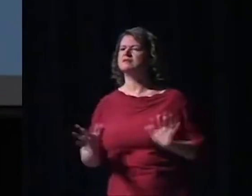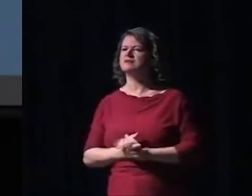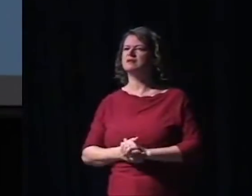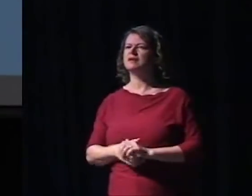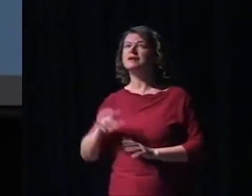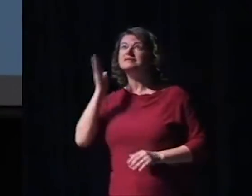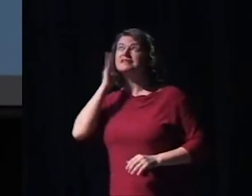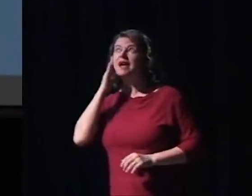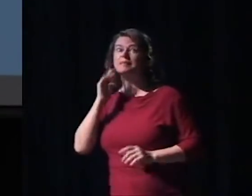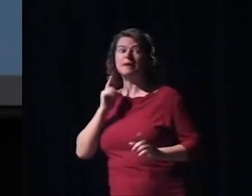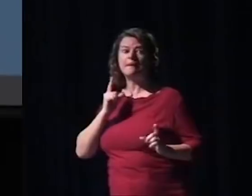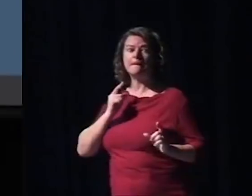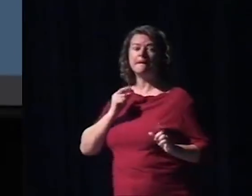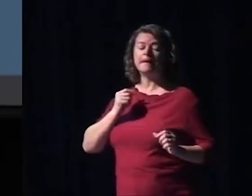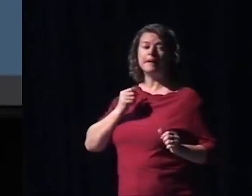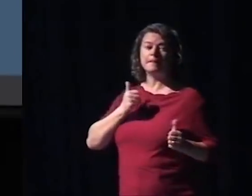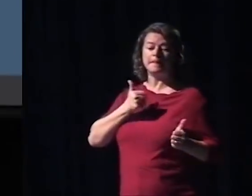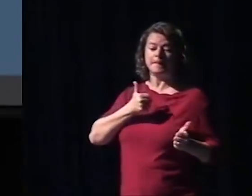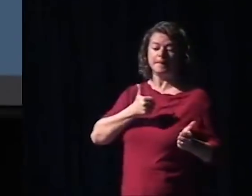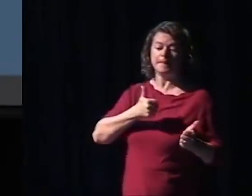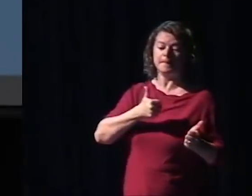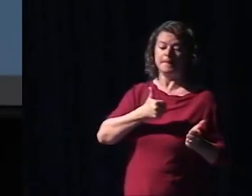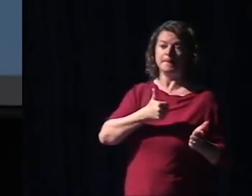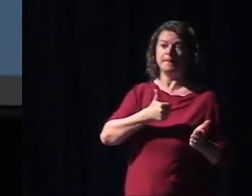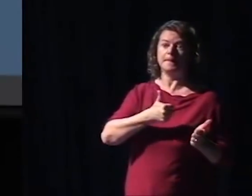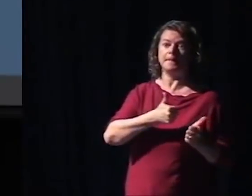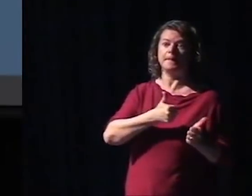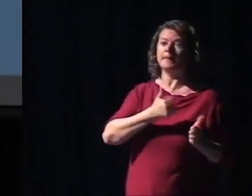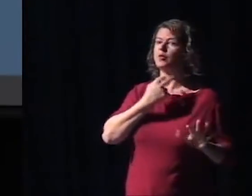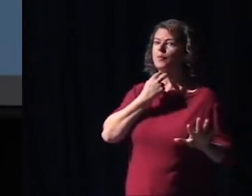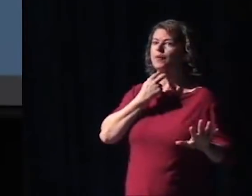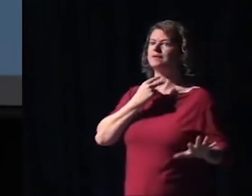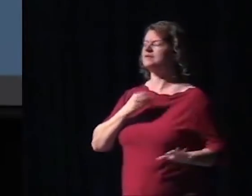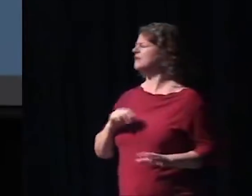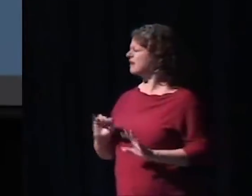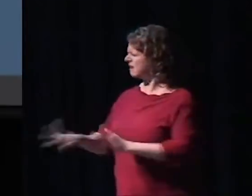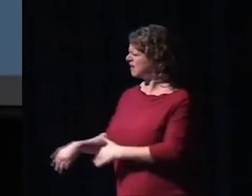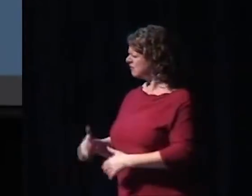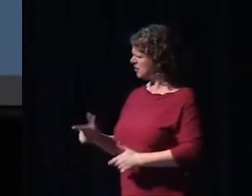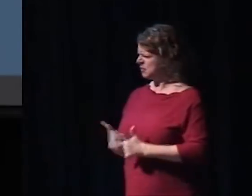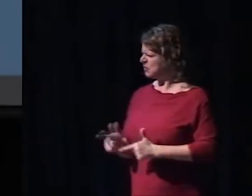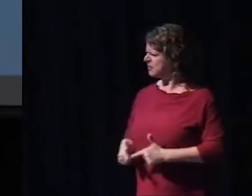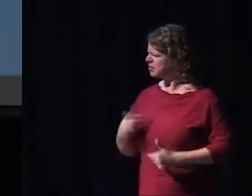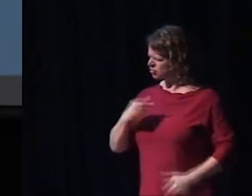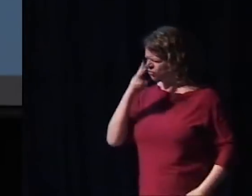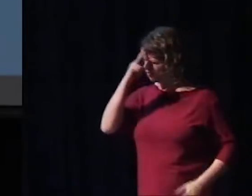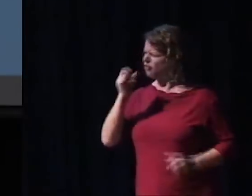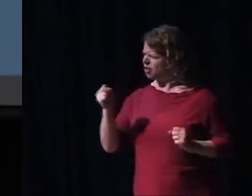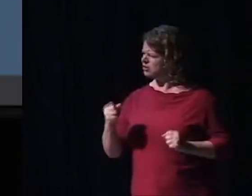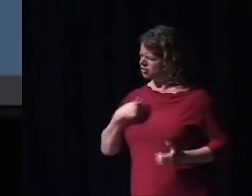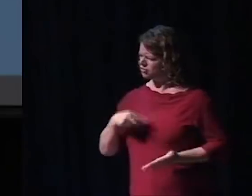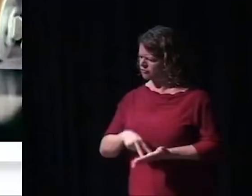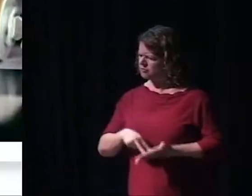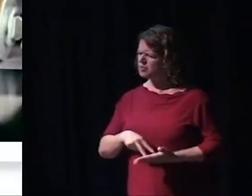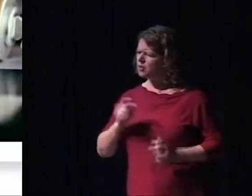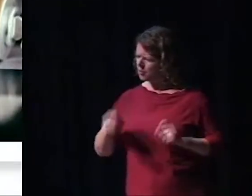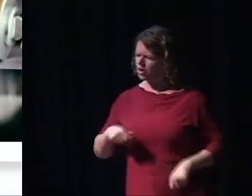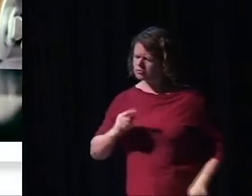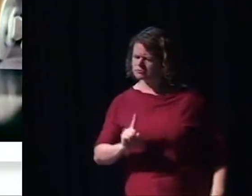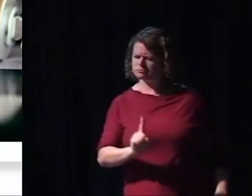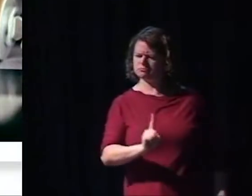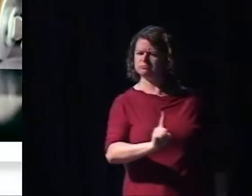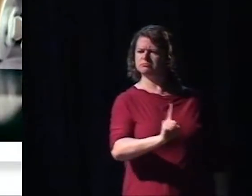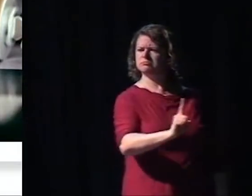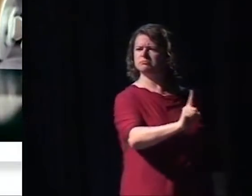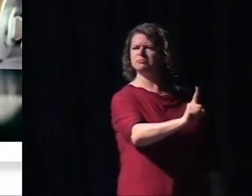mas ele fala: ah, deixa de ser maldoso. Não tem problema. Ele é